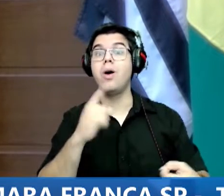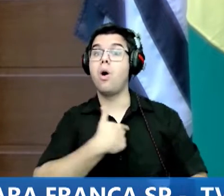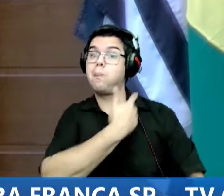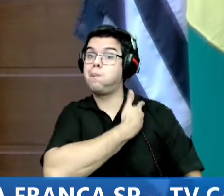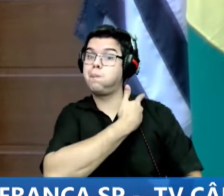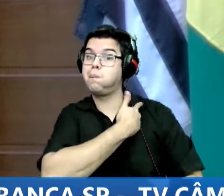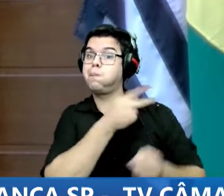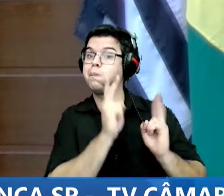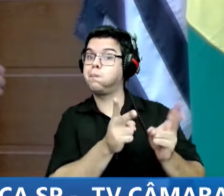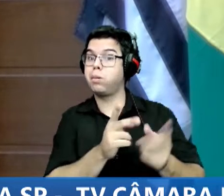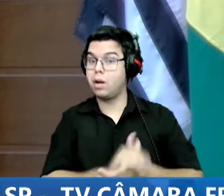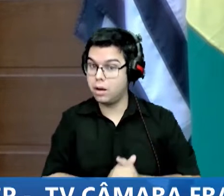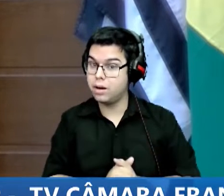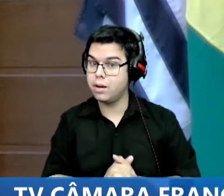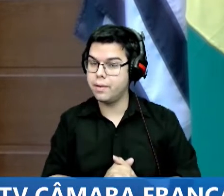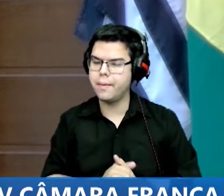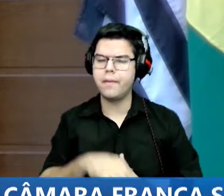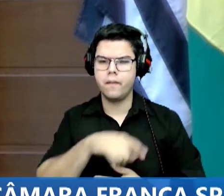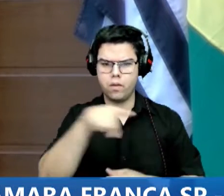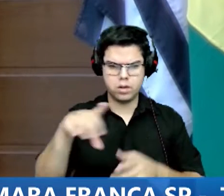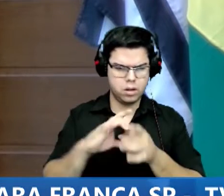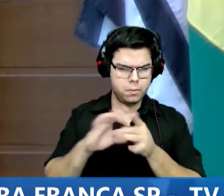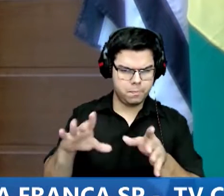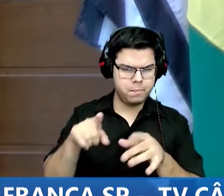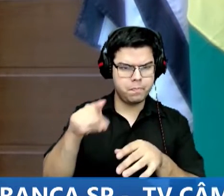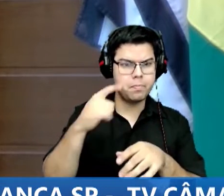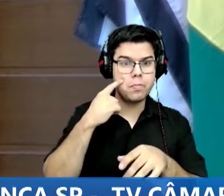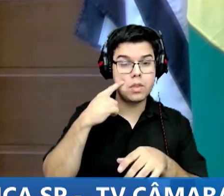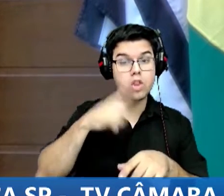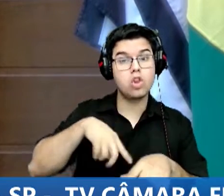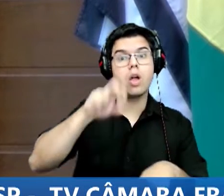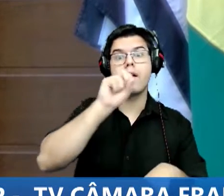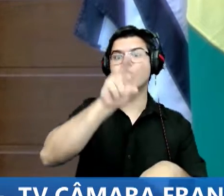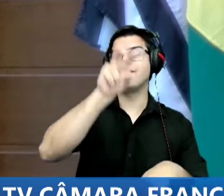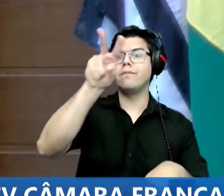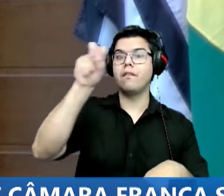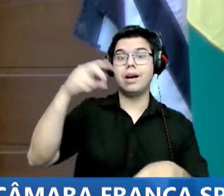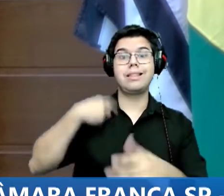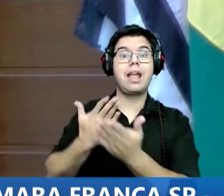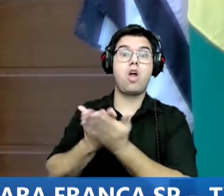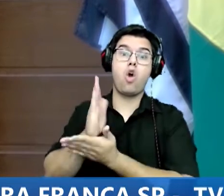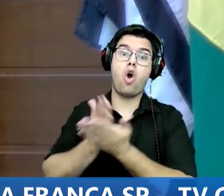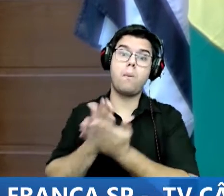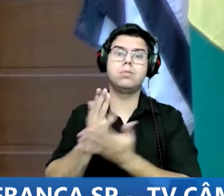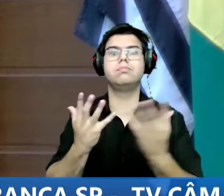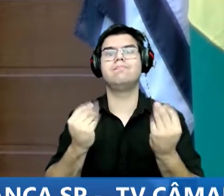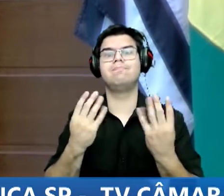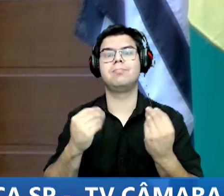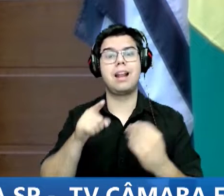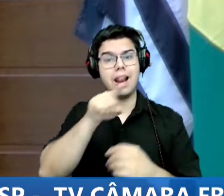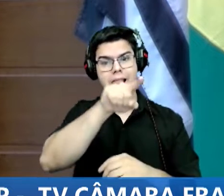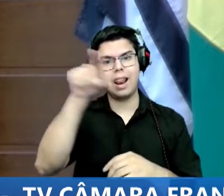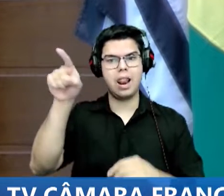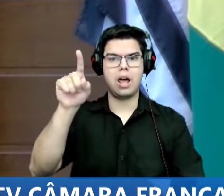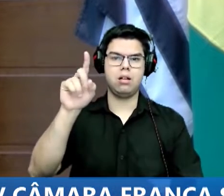permite, Hilton, a gente tem visto um incômodo muito grande, né, dos donos de bares, da população com os meninos no